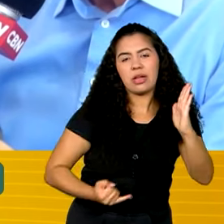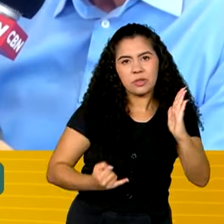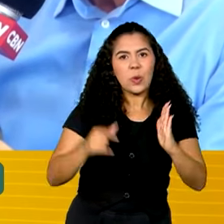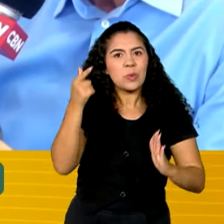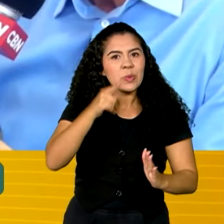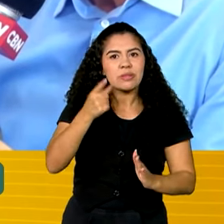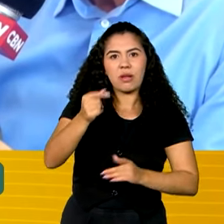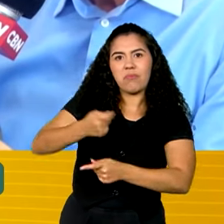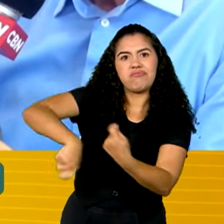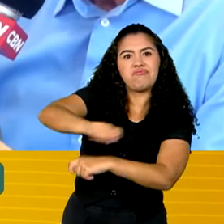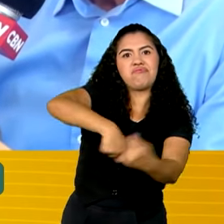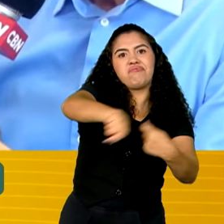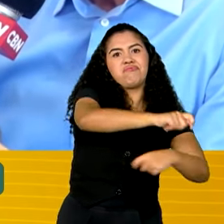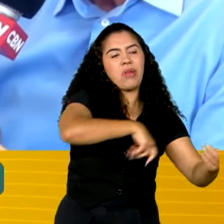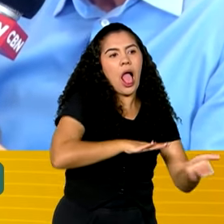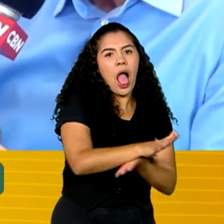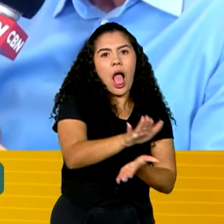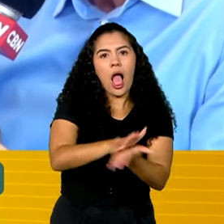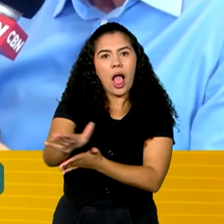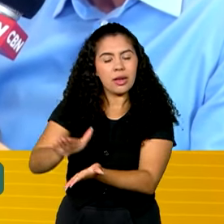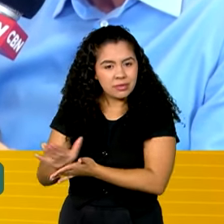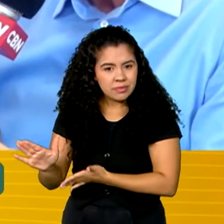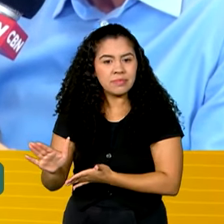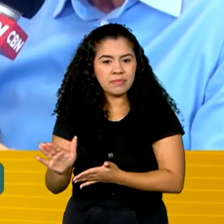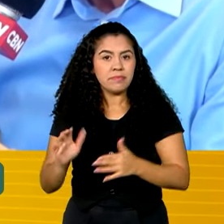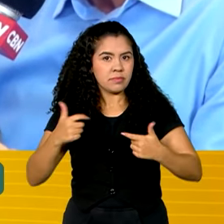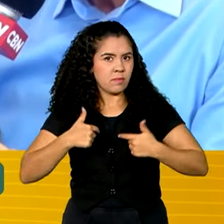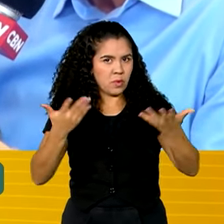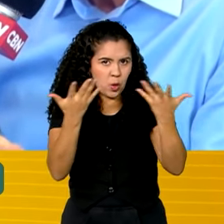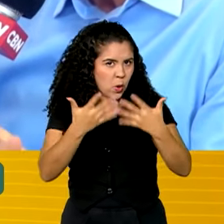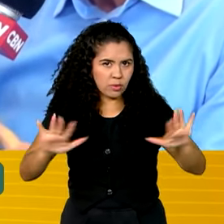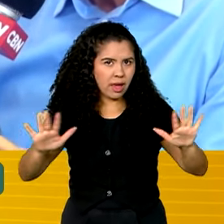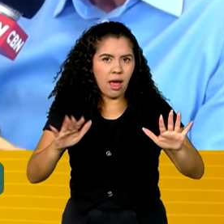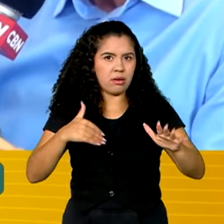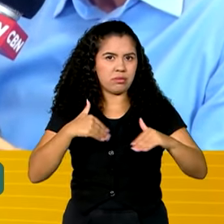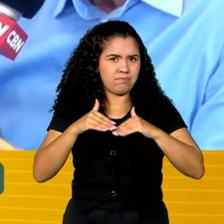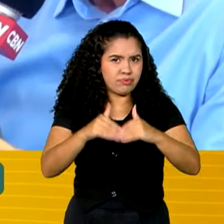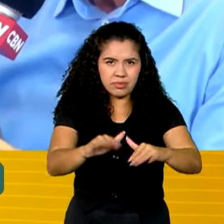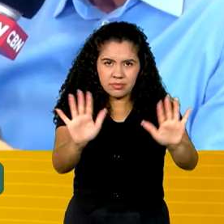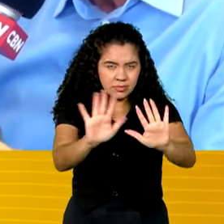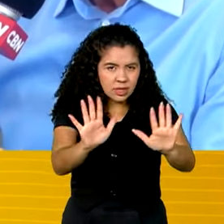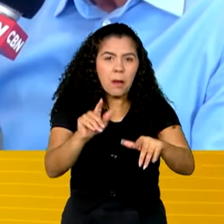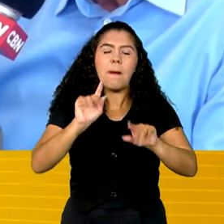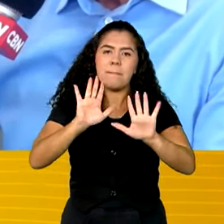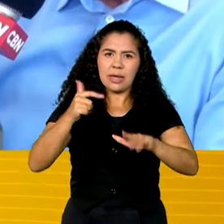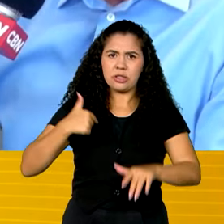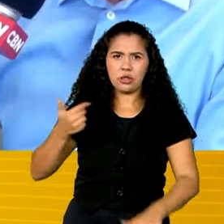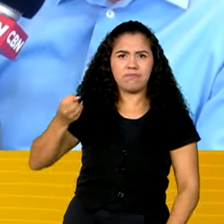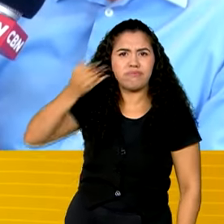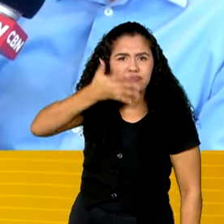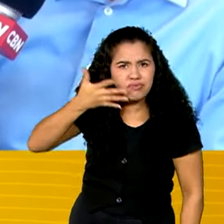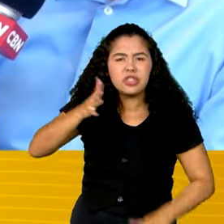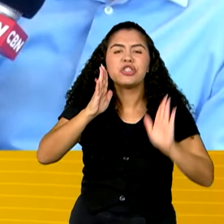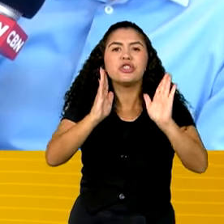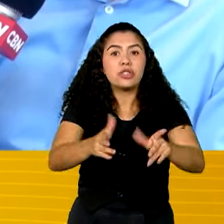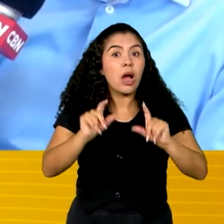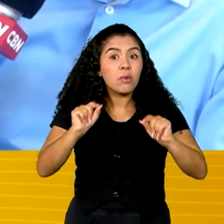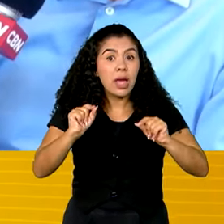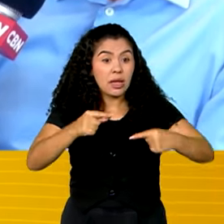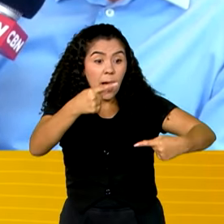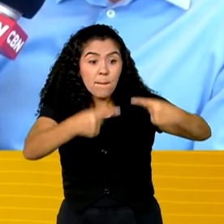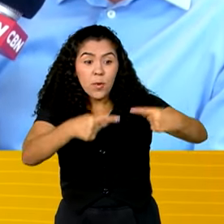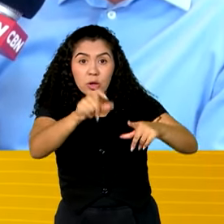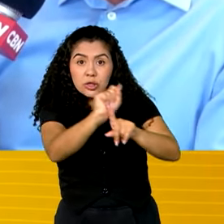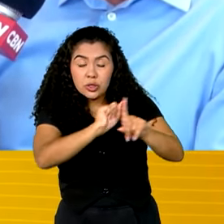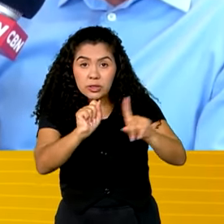tudo isso no comércio. Eu ouso dizer, sem querer ofender ninguém, né, mas eu já disse isso dentro do governo, que a maior política social